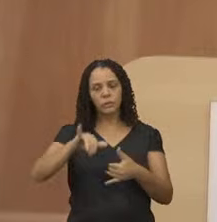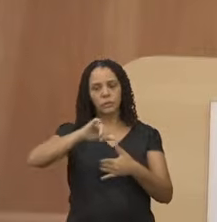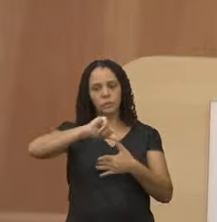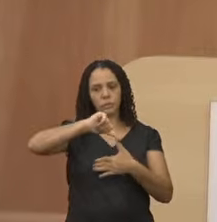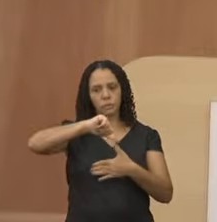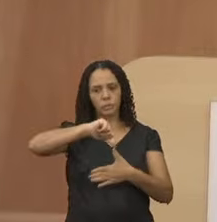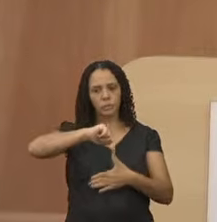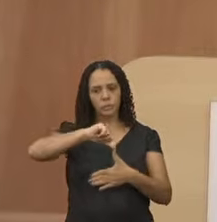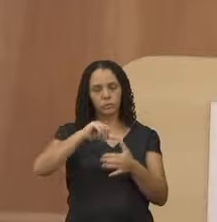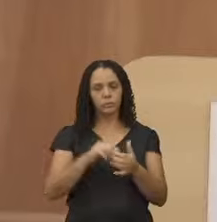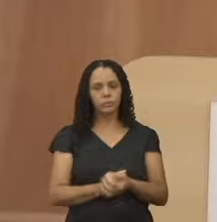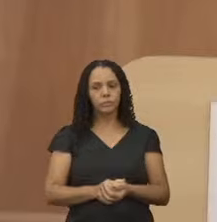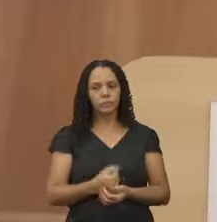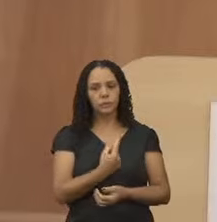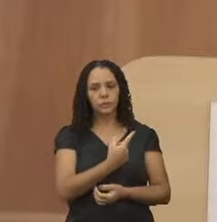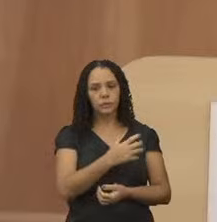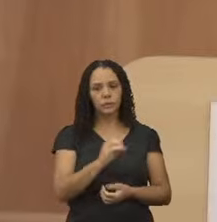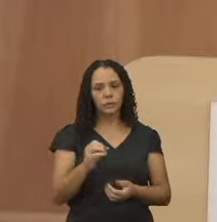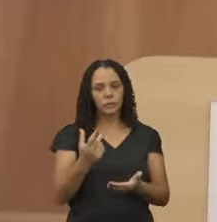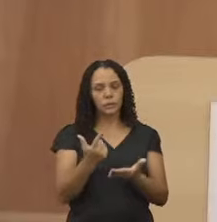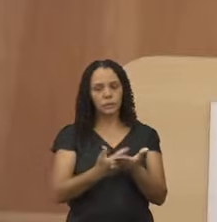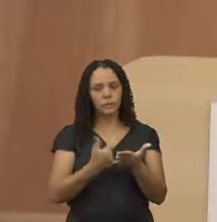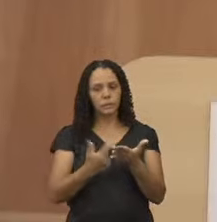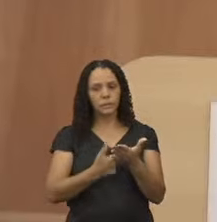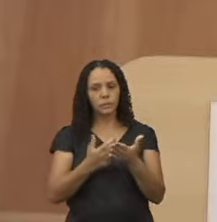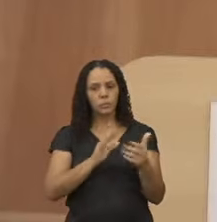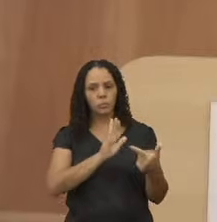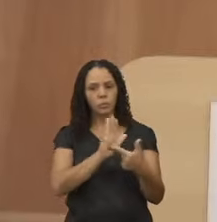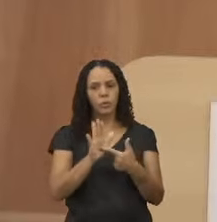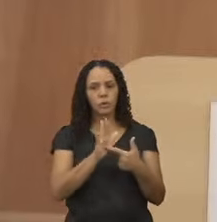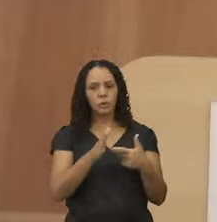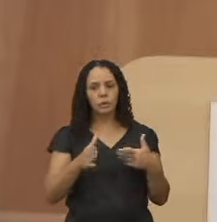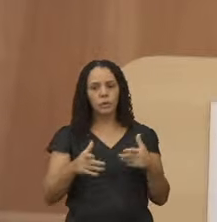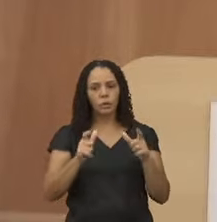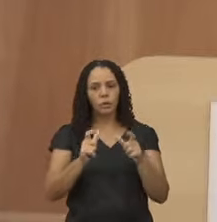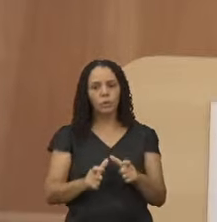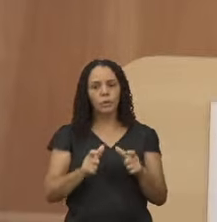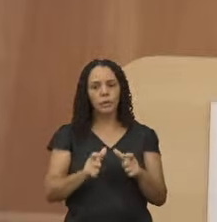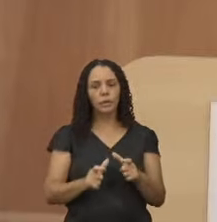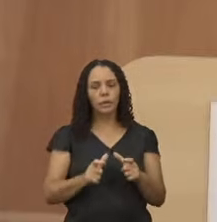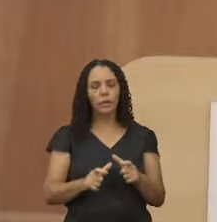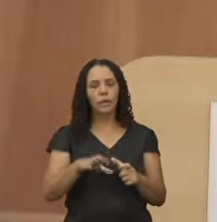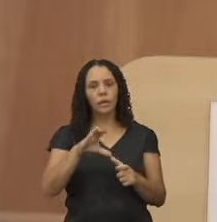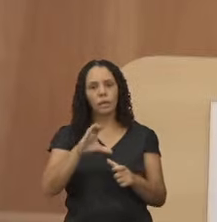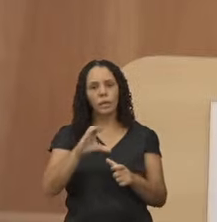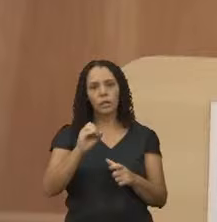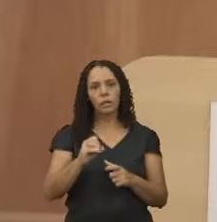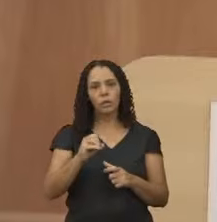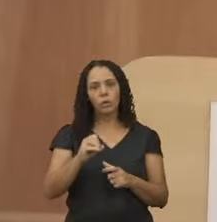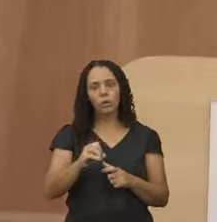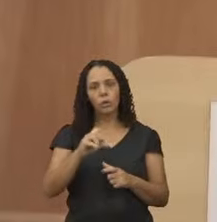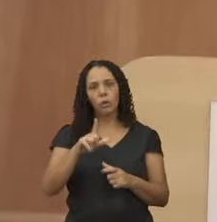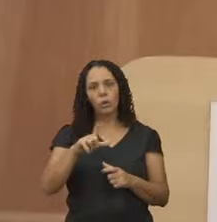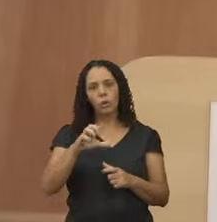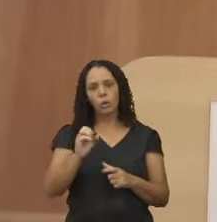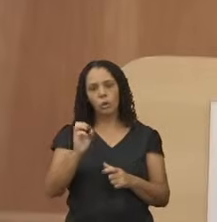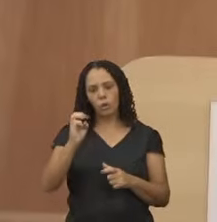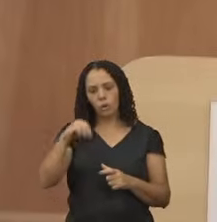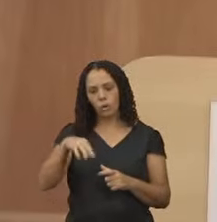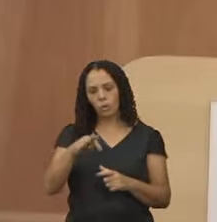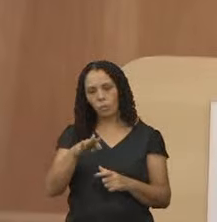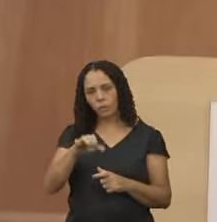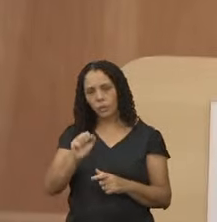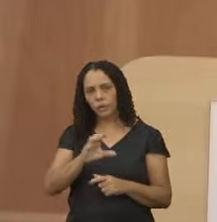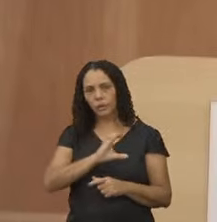Anos de Solidão, é retratada a história de uma vila chamada Macondo, que fica na Colômbia, é uma vila fictícia, Maria Amélia, mas que fica na Colômbia